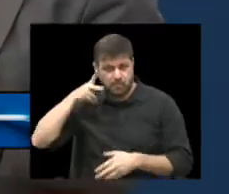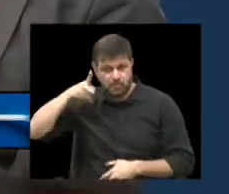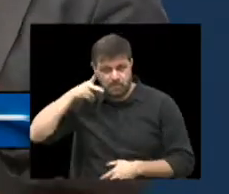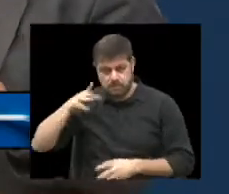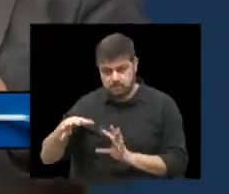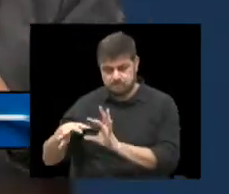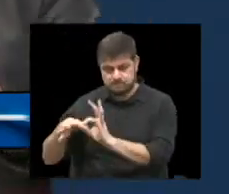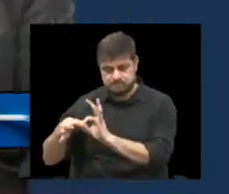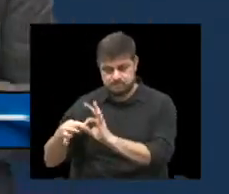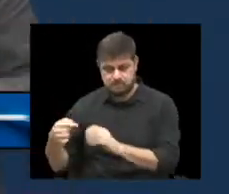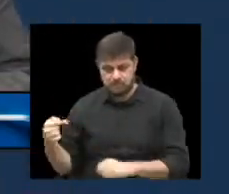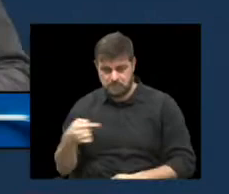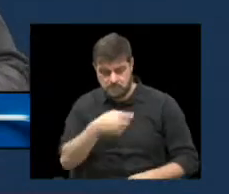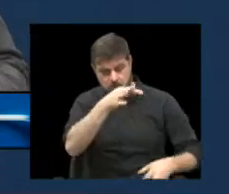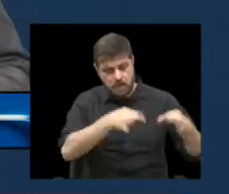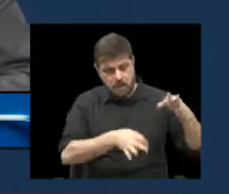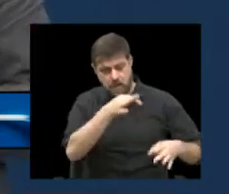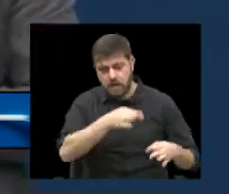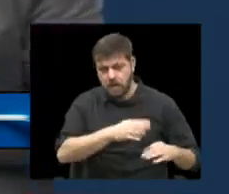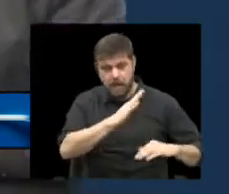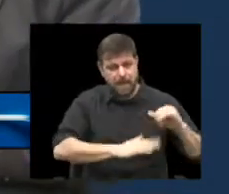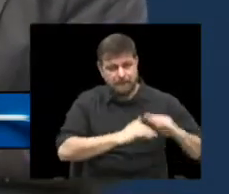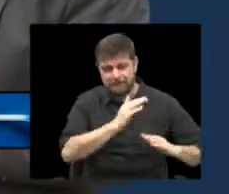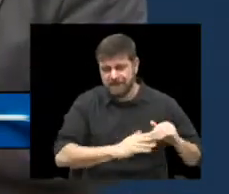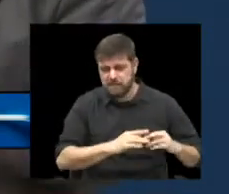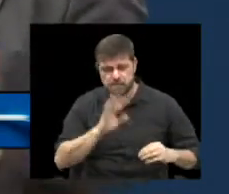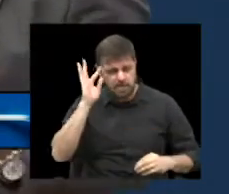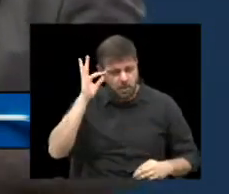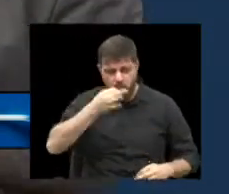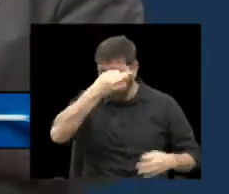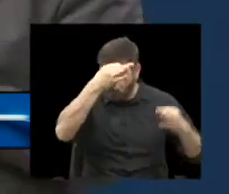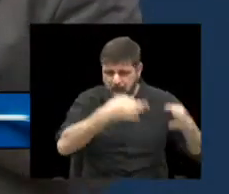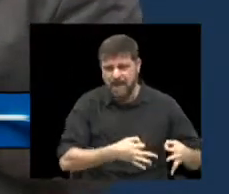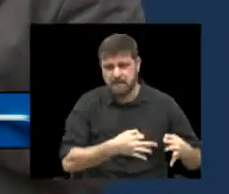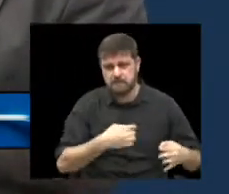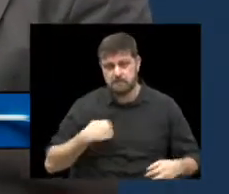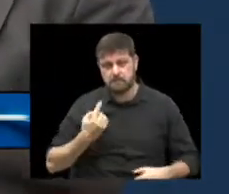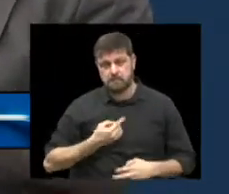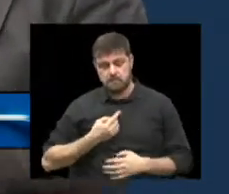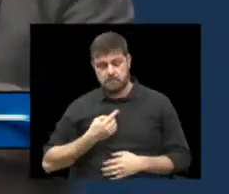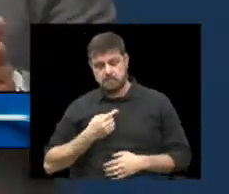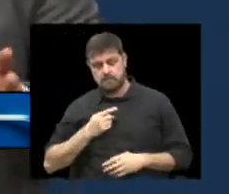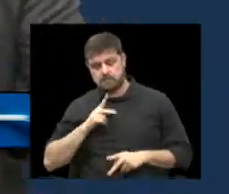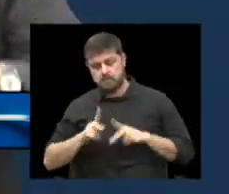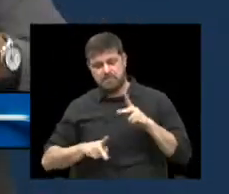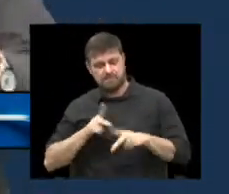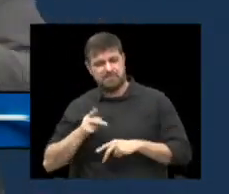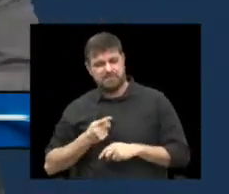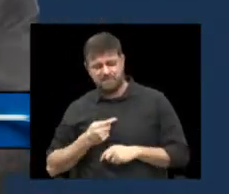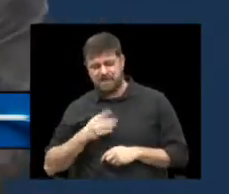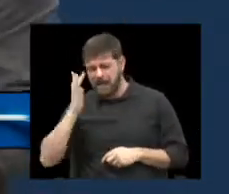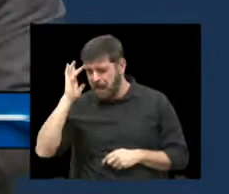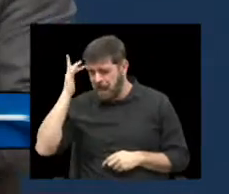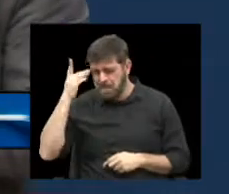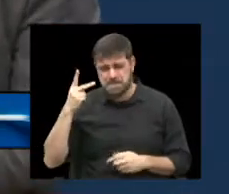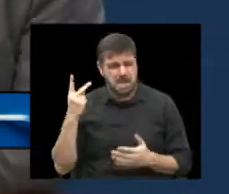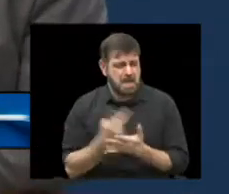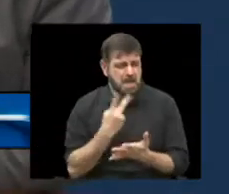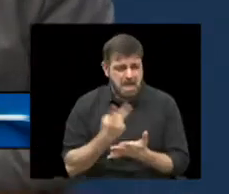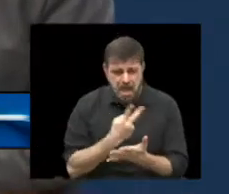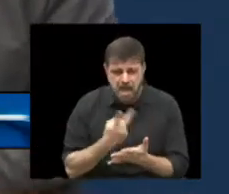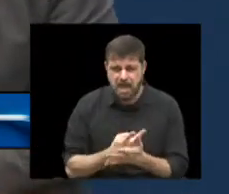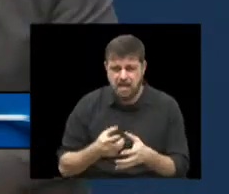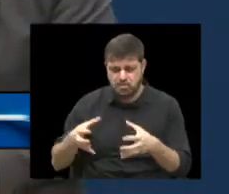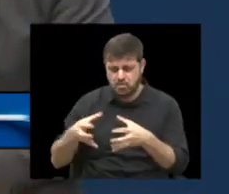Tecnicamente está corretíssima. Nós realmente, a opinião pública, a gente também, a gente acha que não, que teria que cassar porque